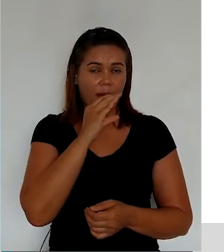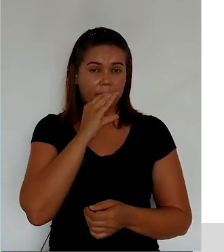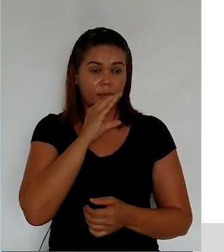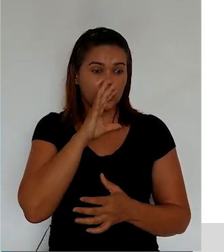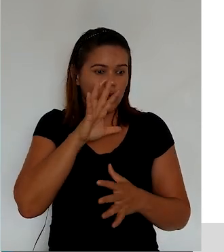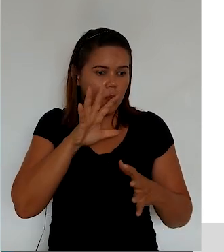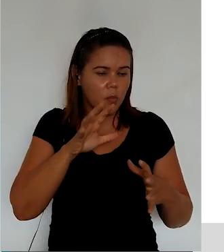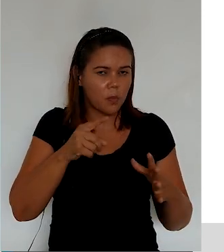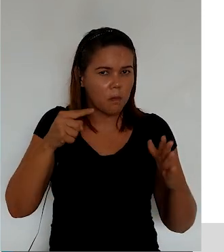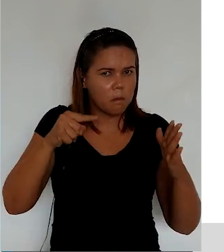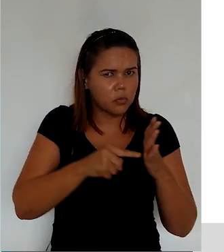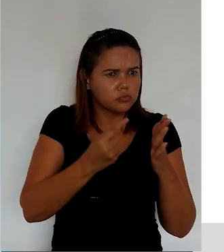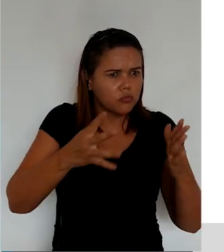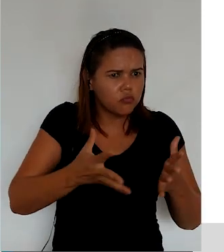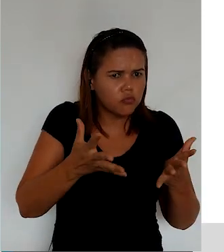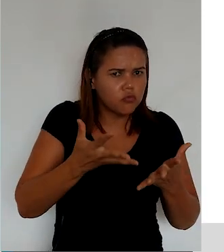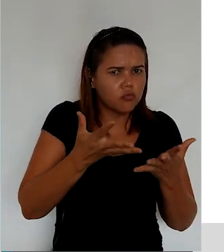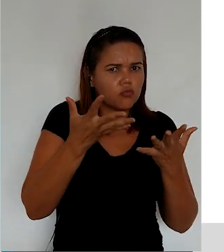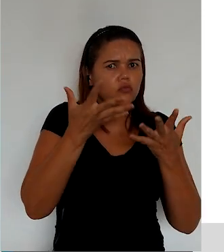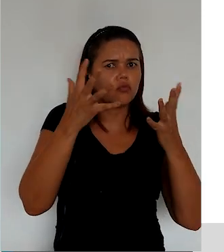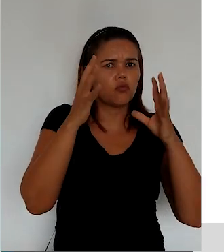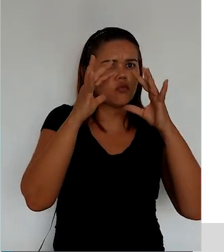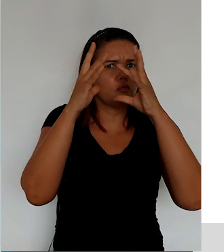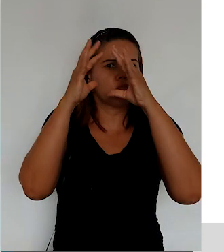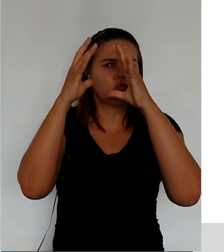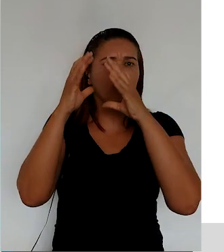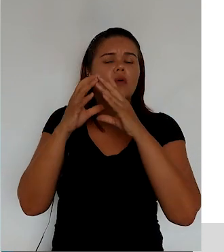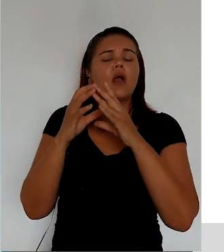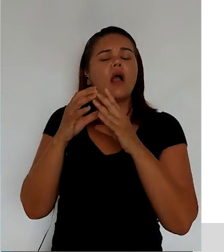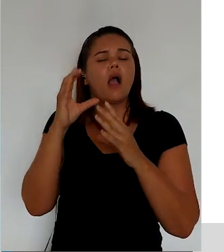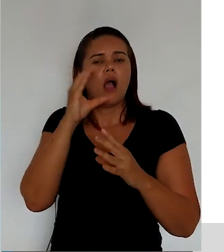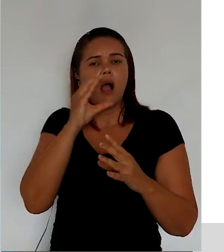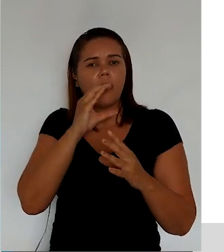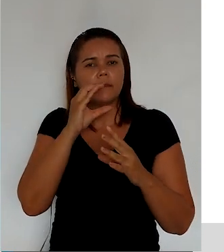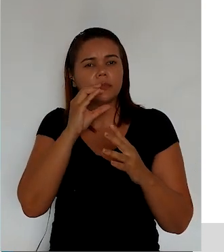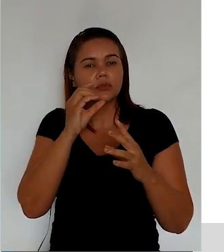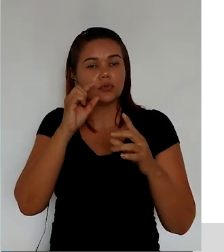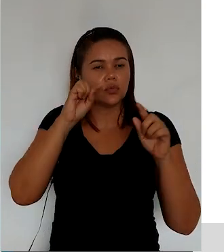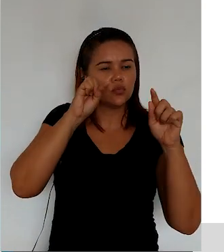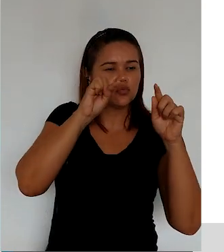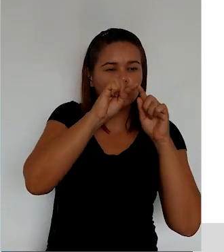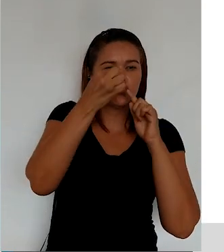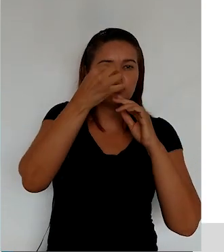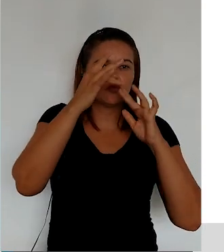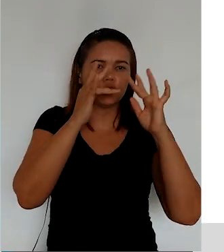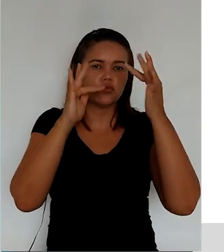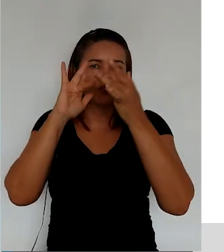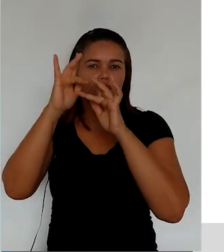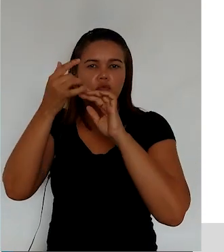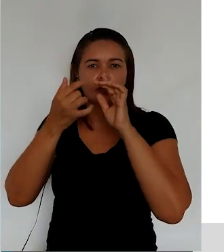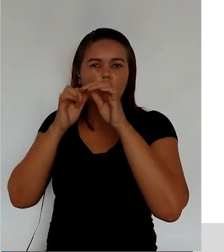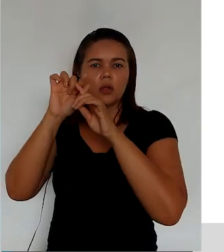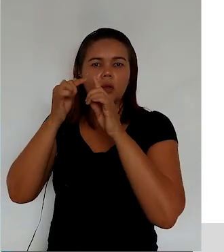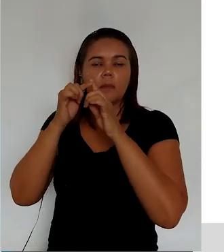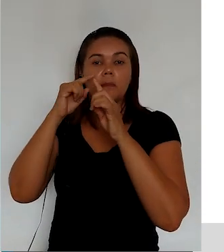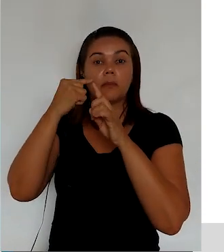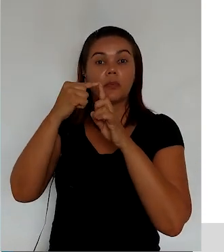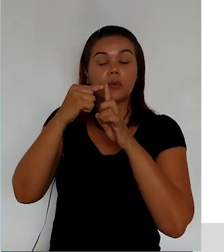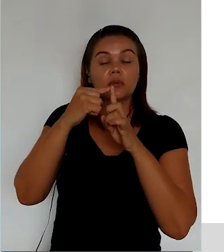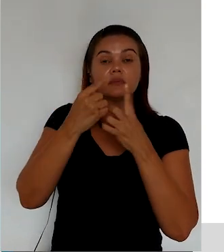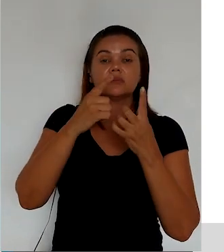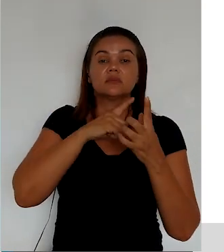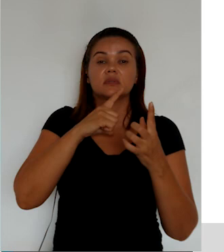o impulso salta de um nodo de Ranvier para outro, denominada de